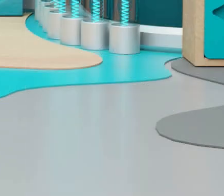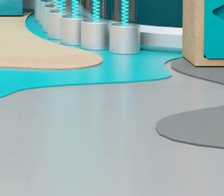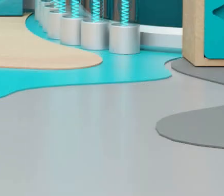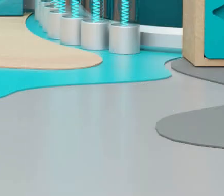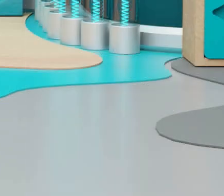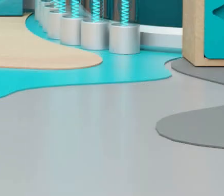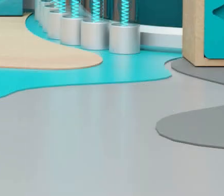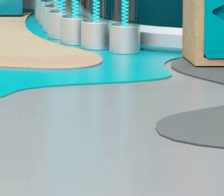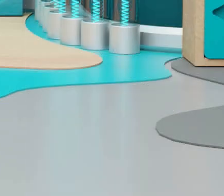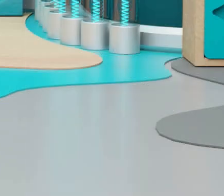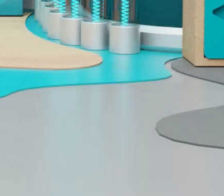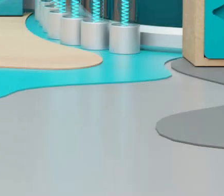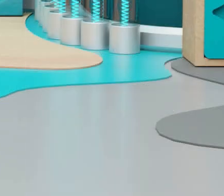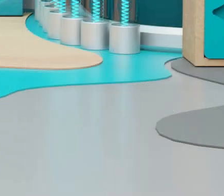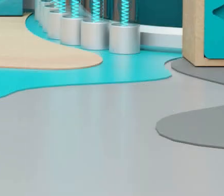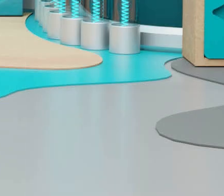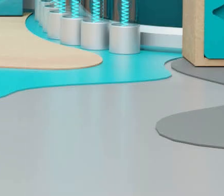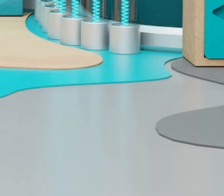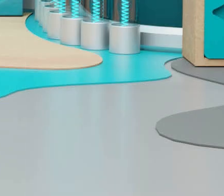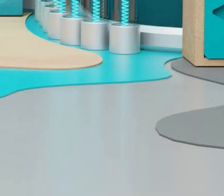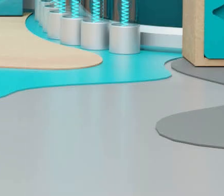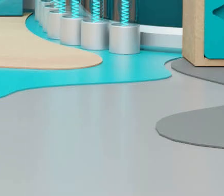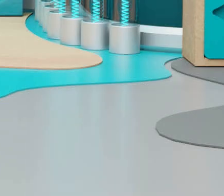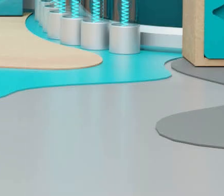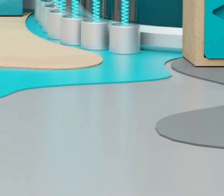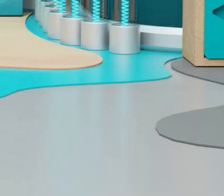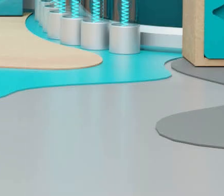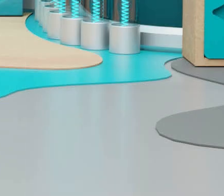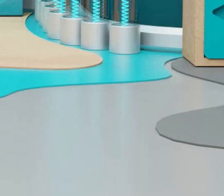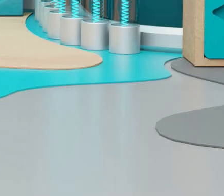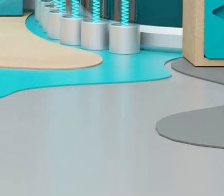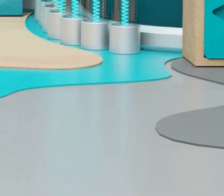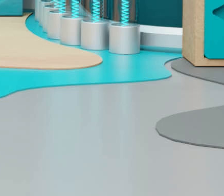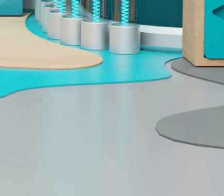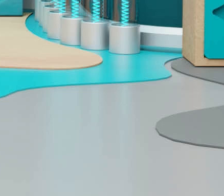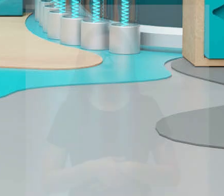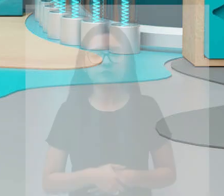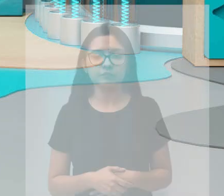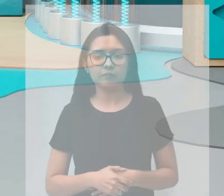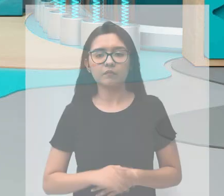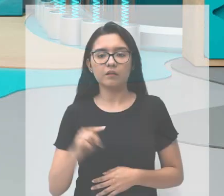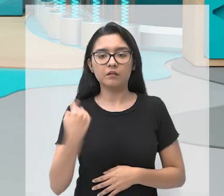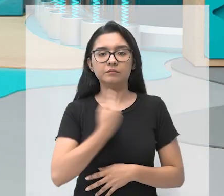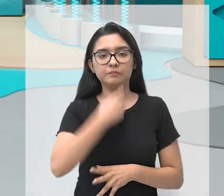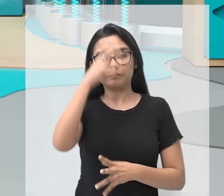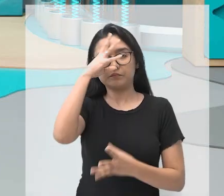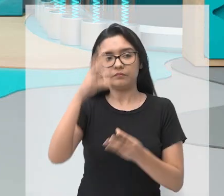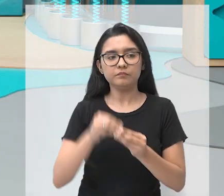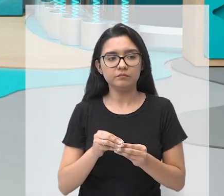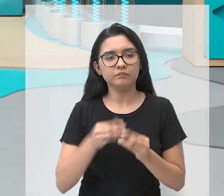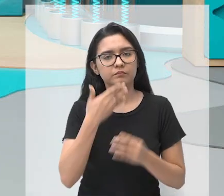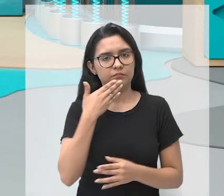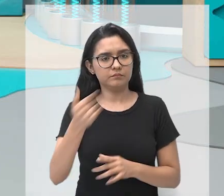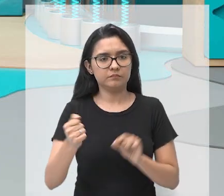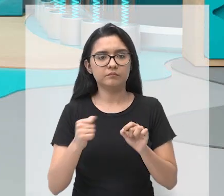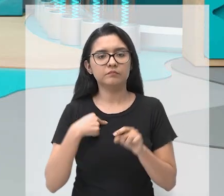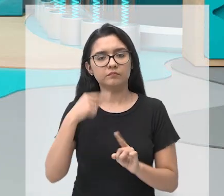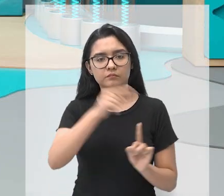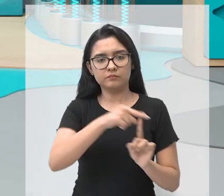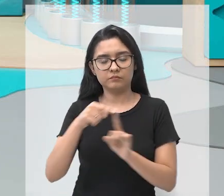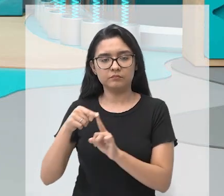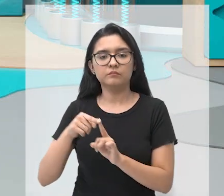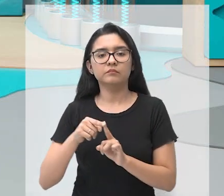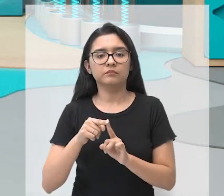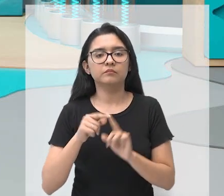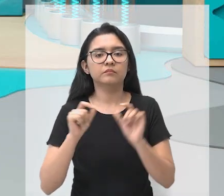Para a gente entender um pouquinho mais, né, esse outro estilo, o ciclismo BMX, mais especificamente